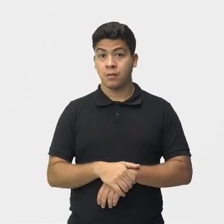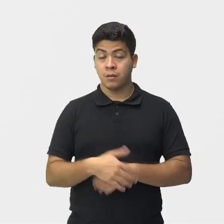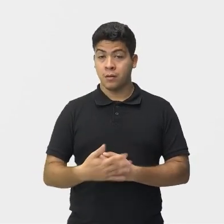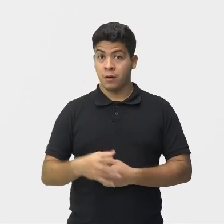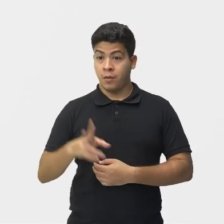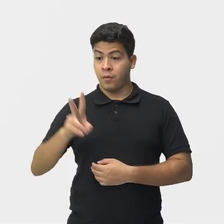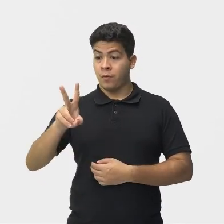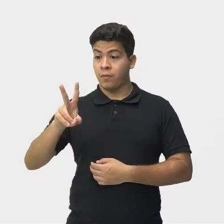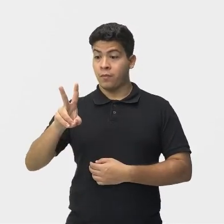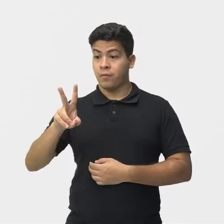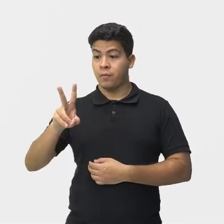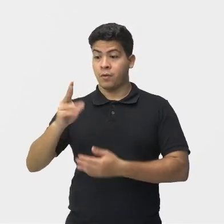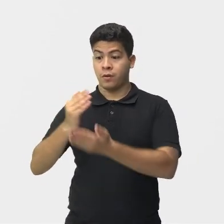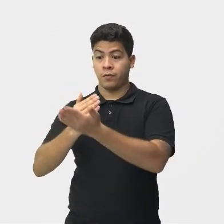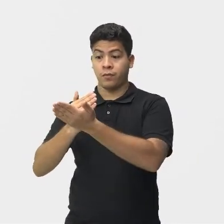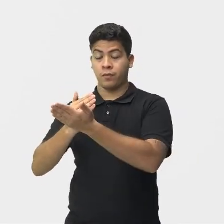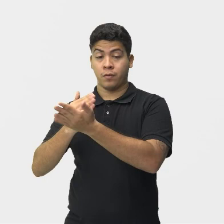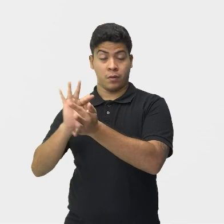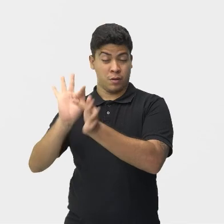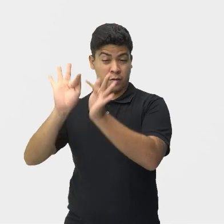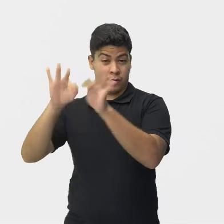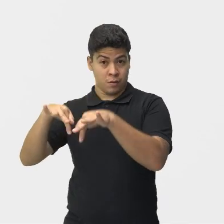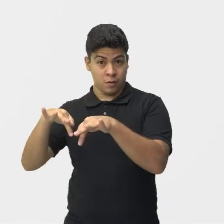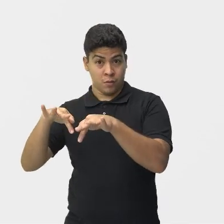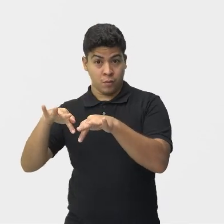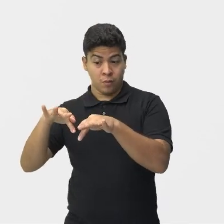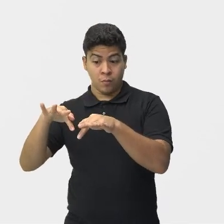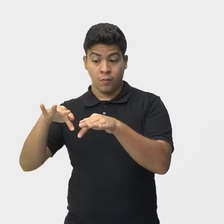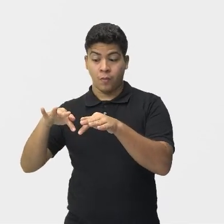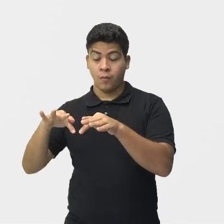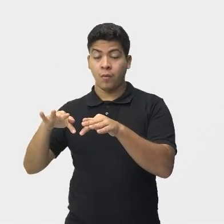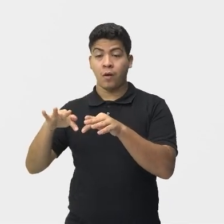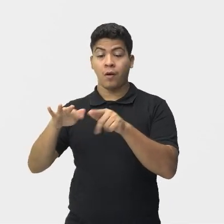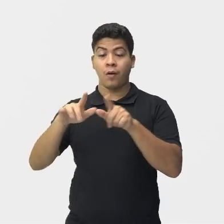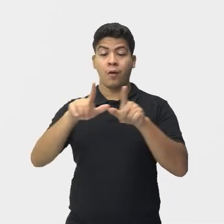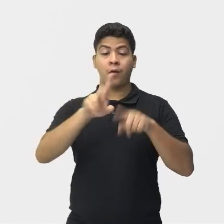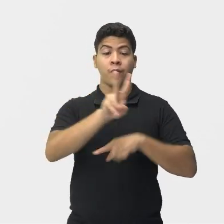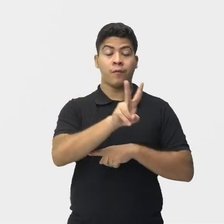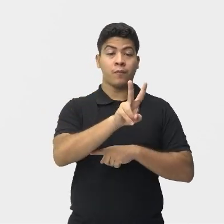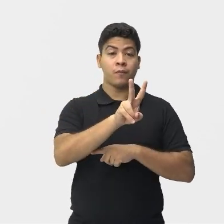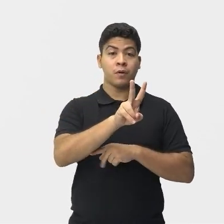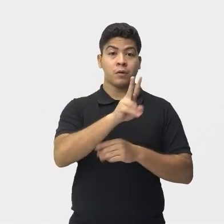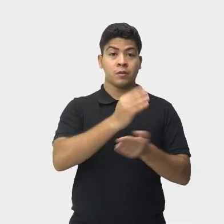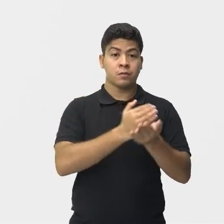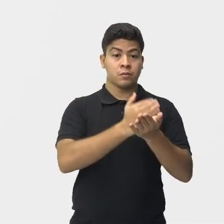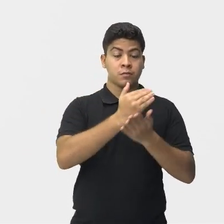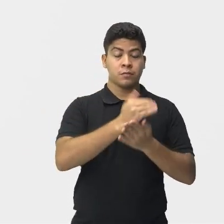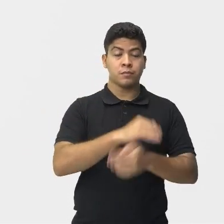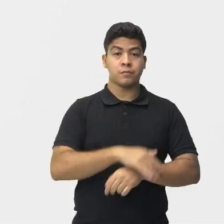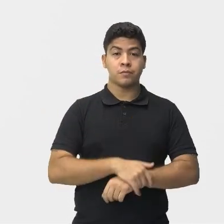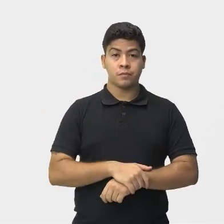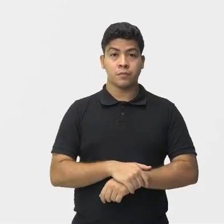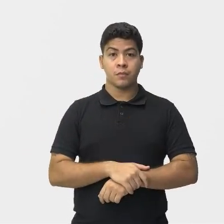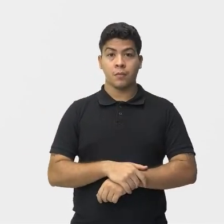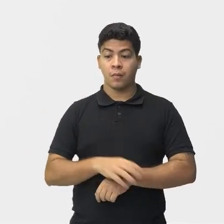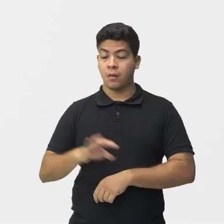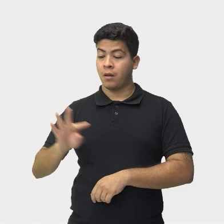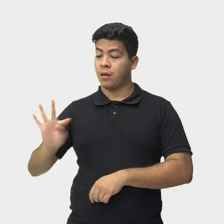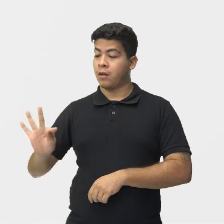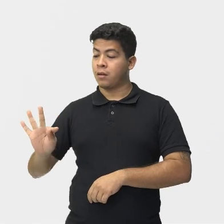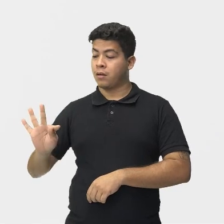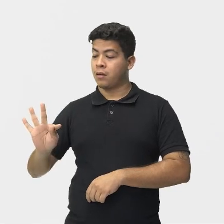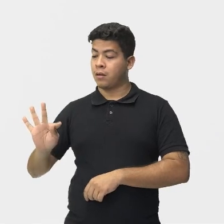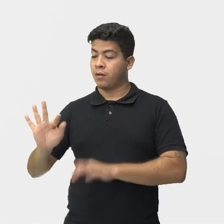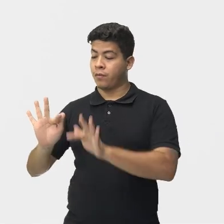a velocidade final vale 60, menos a inicial, que vale 0. Tempo final vale